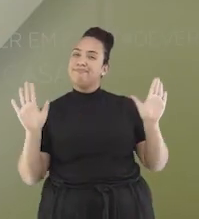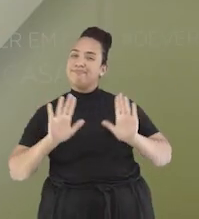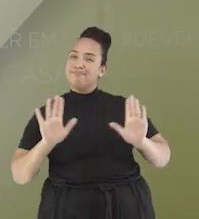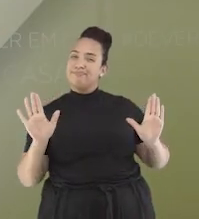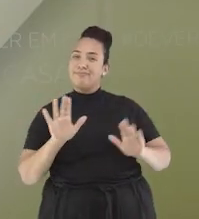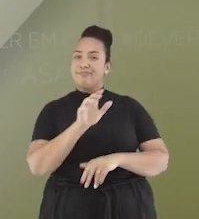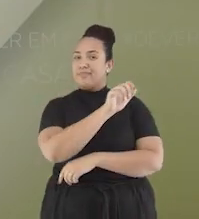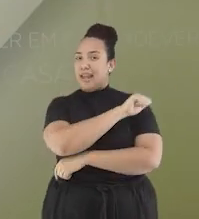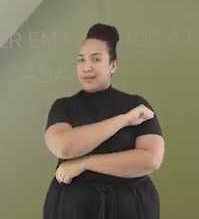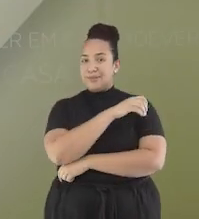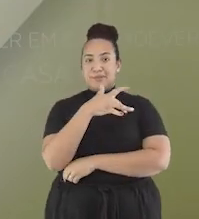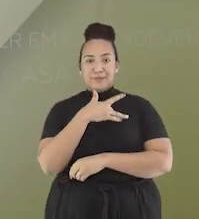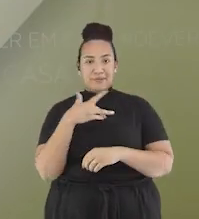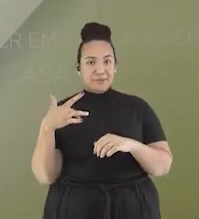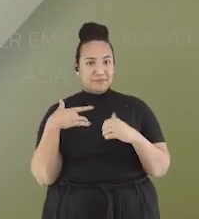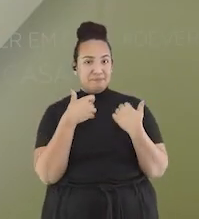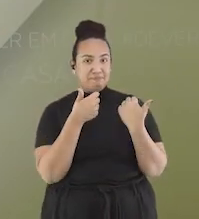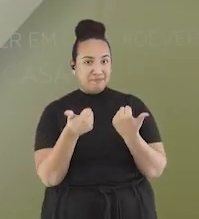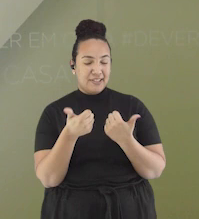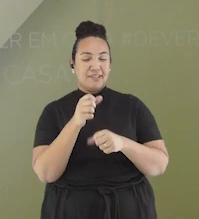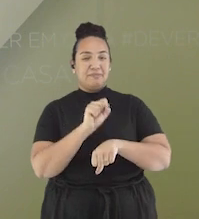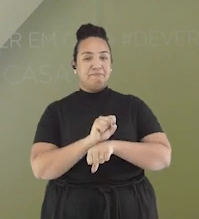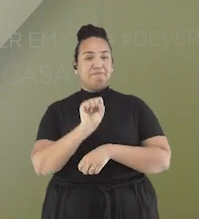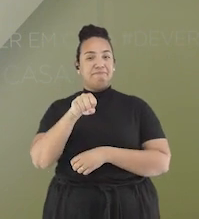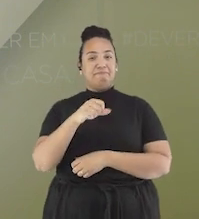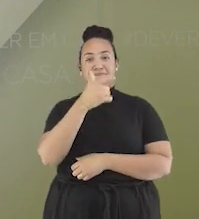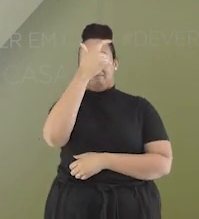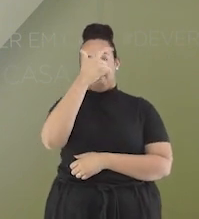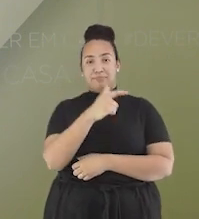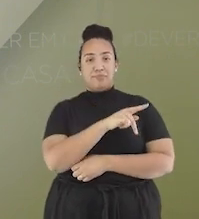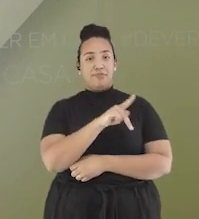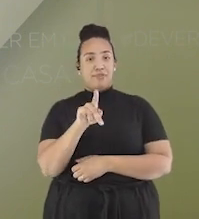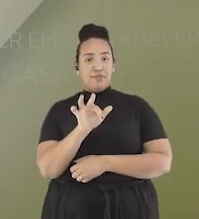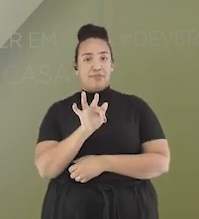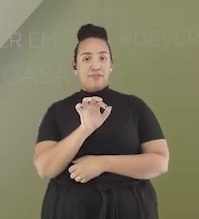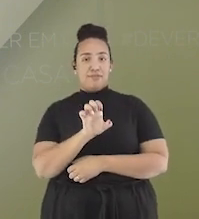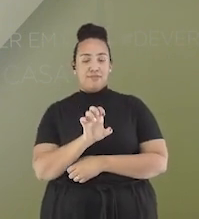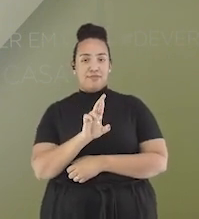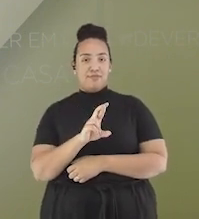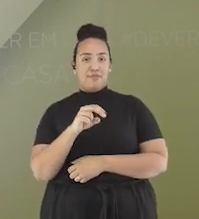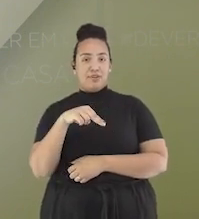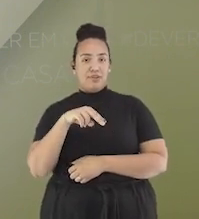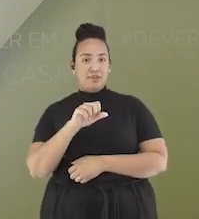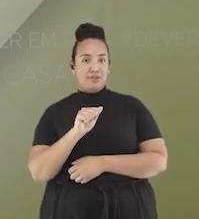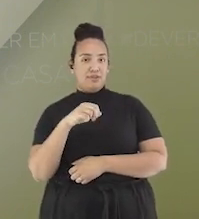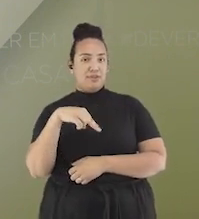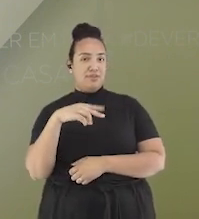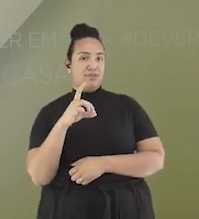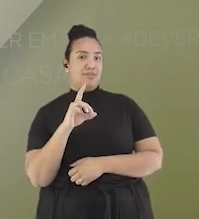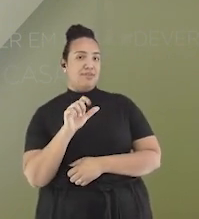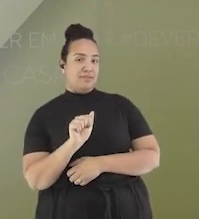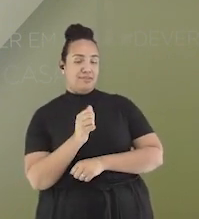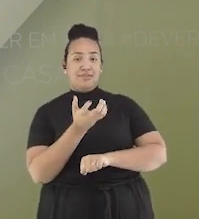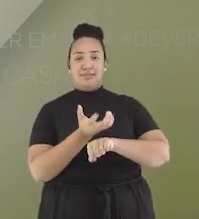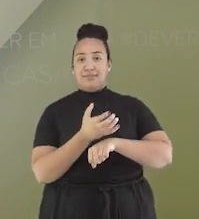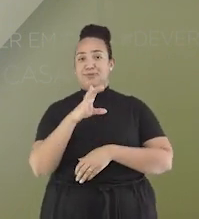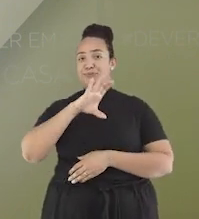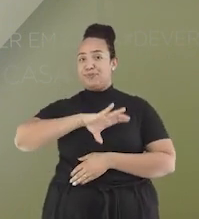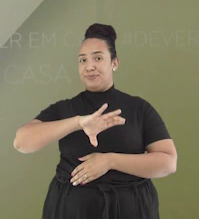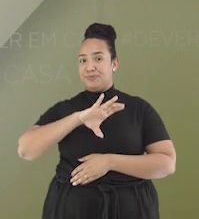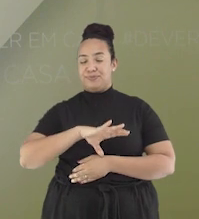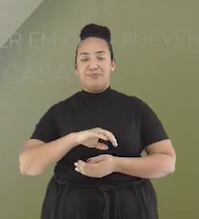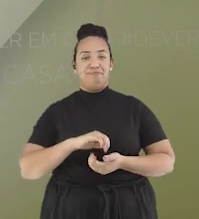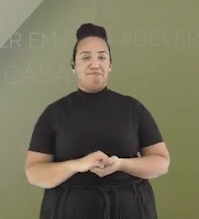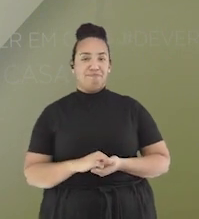Olá, estudantes! Tudo bem com vocês? Eu espero que sim! Eu sou Fernanda Rodrigues, professora de língua portuguesa. É